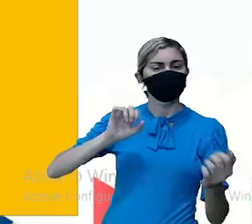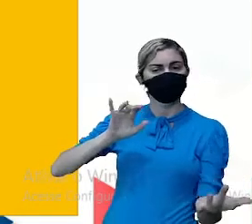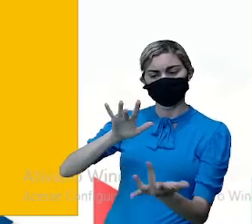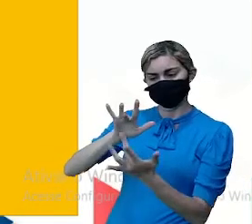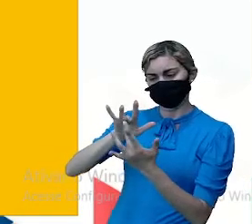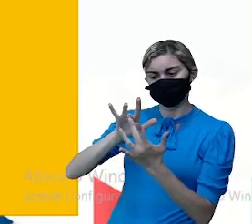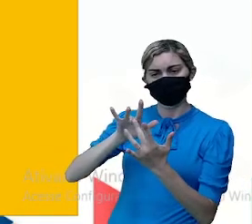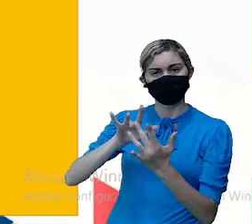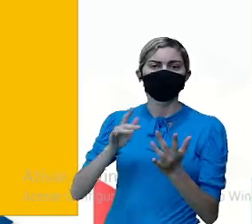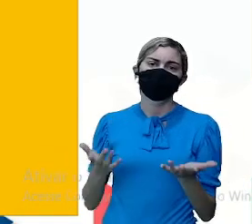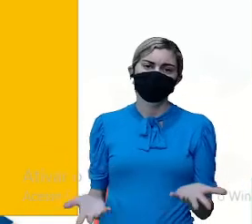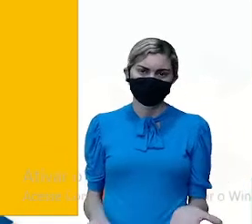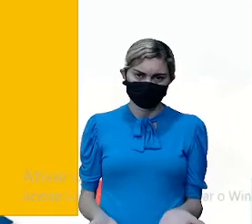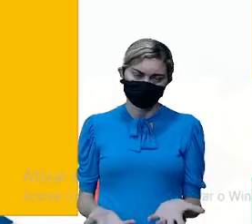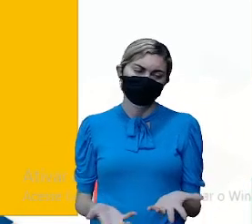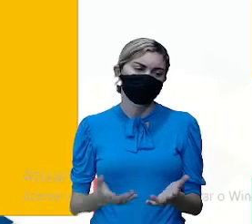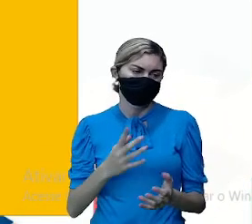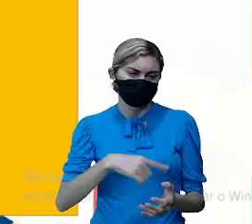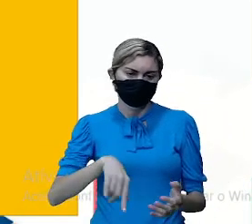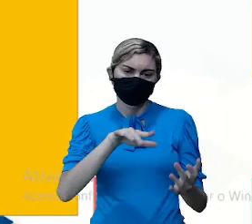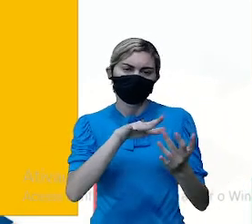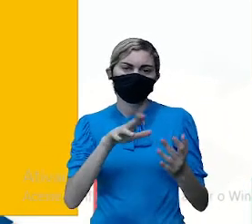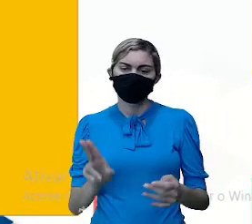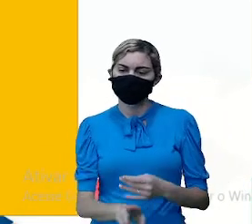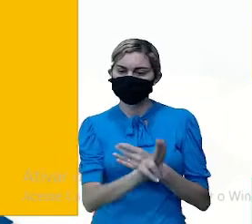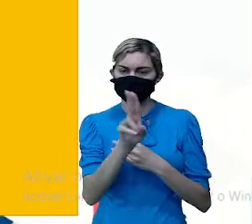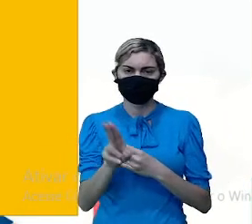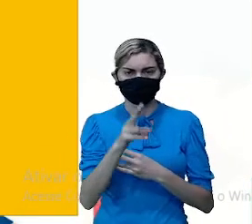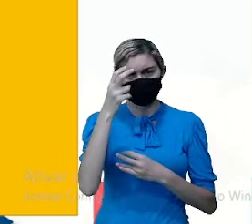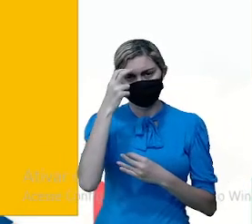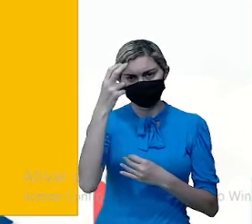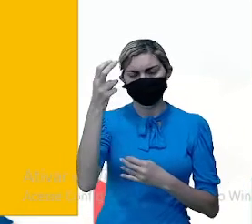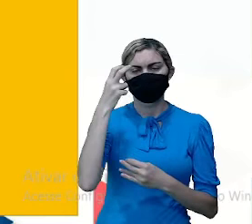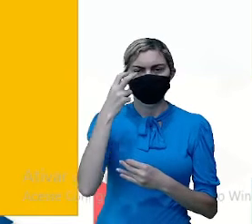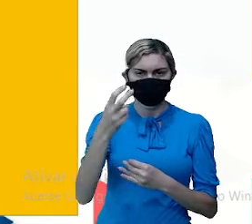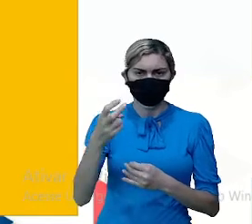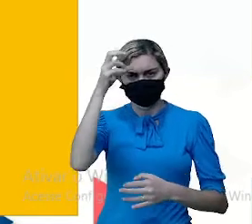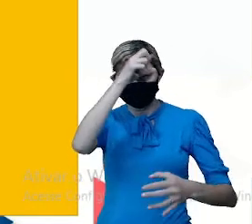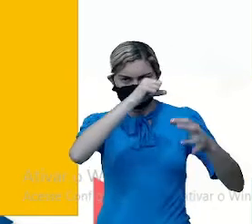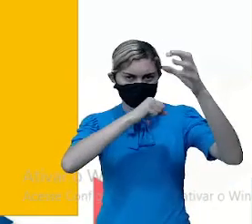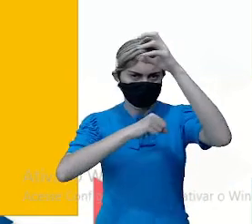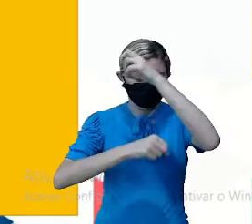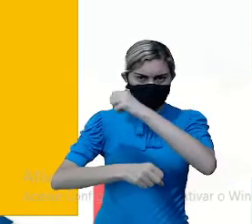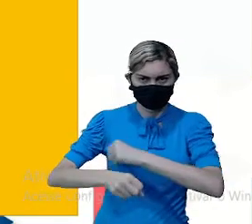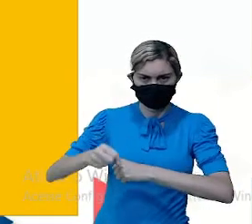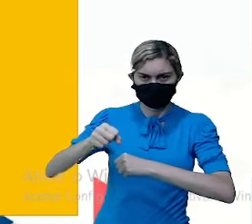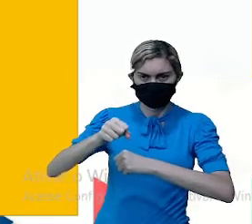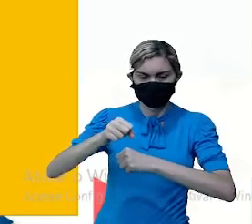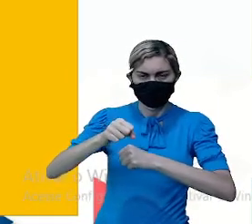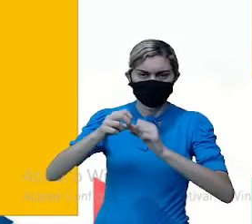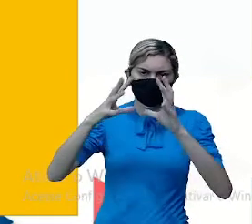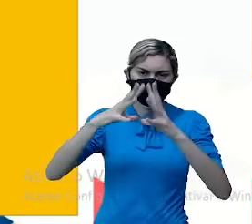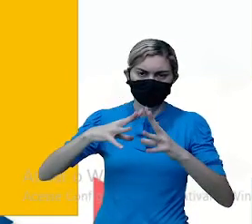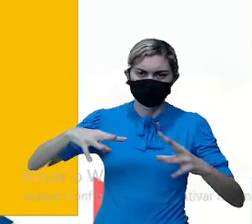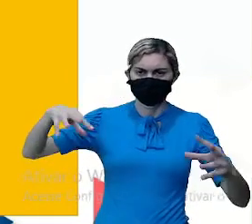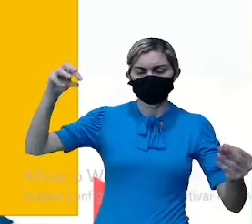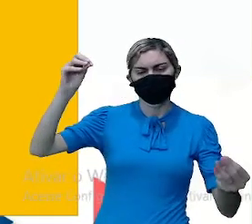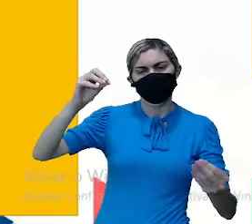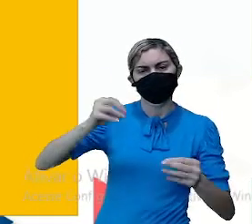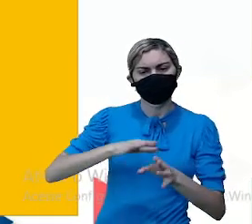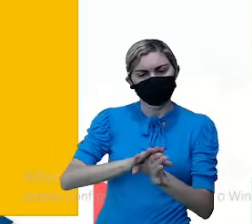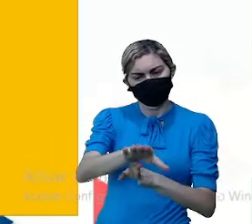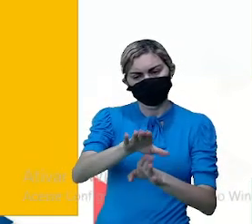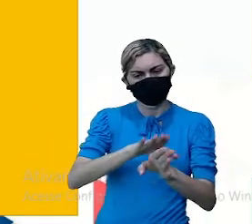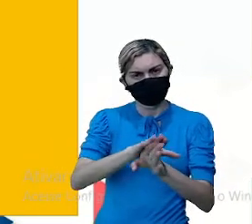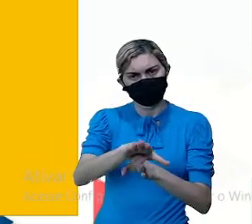as entidades espirituais utilizam a sabedoria apreendida com os espíritos para aconselhar